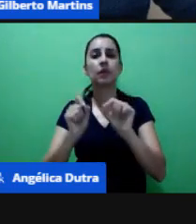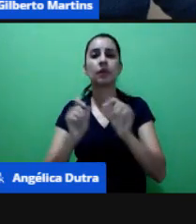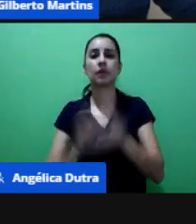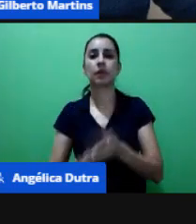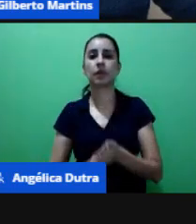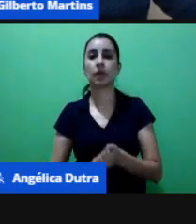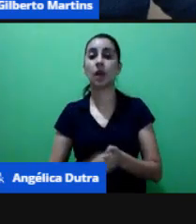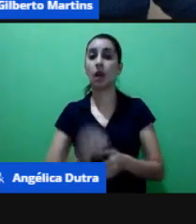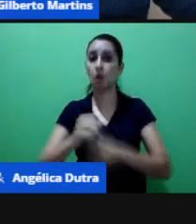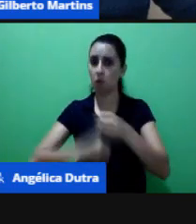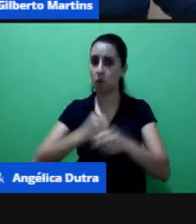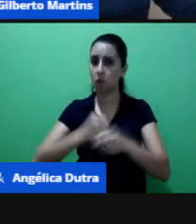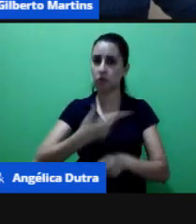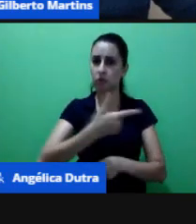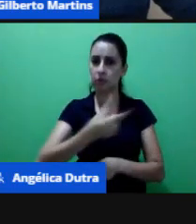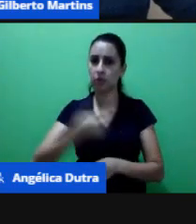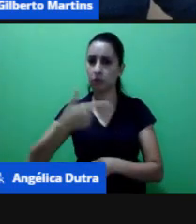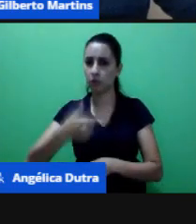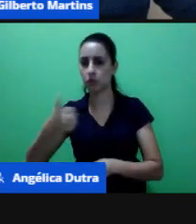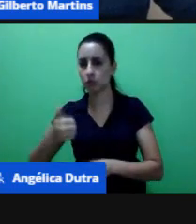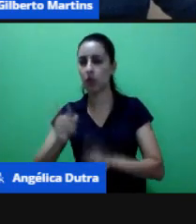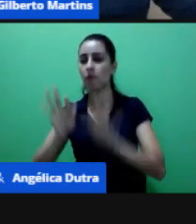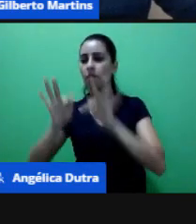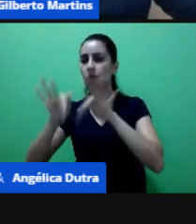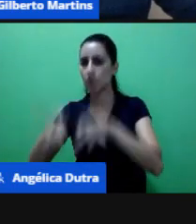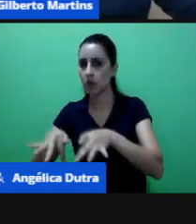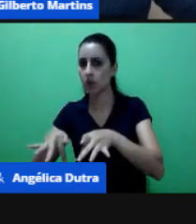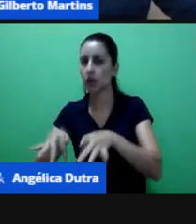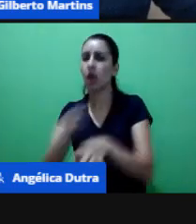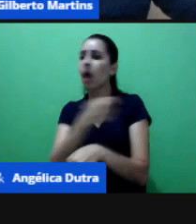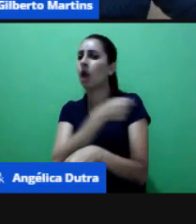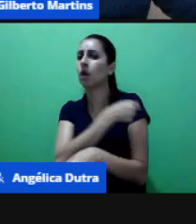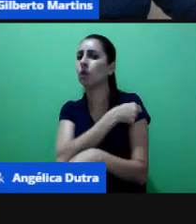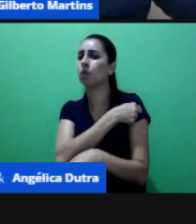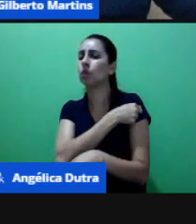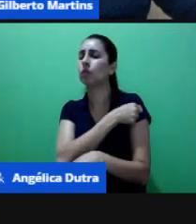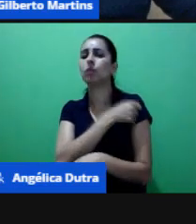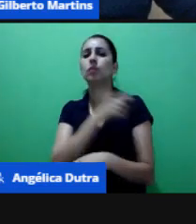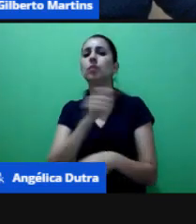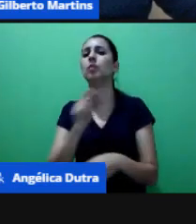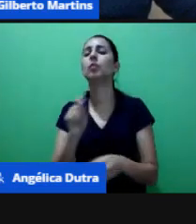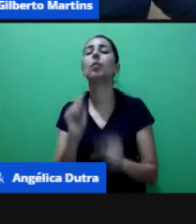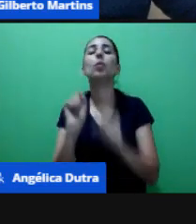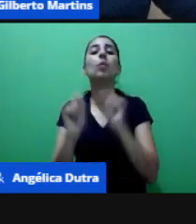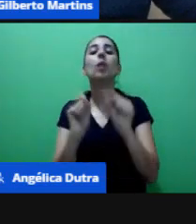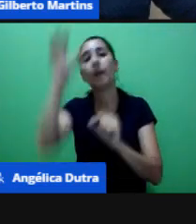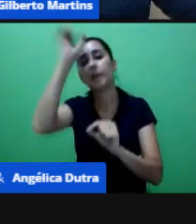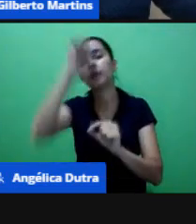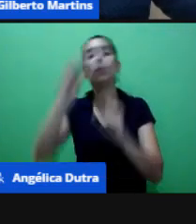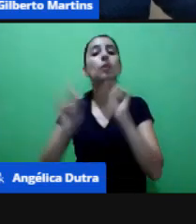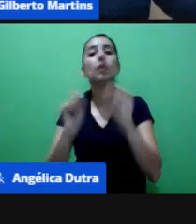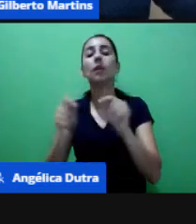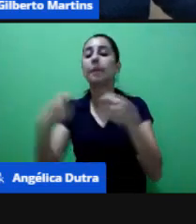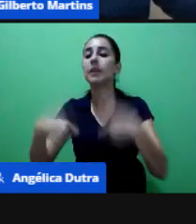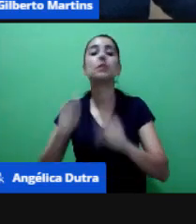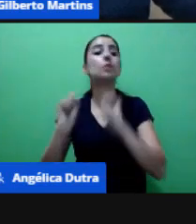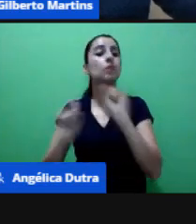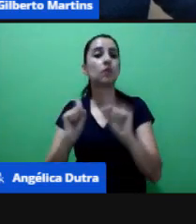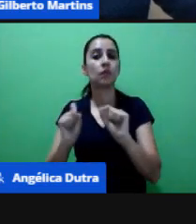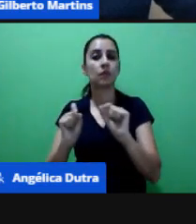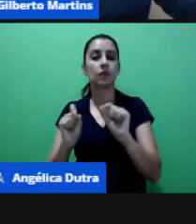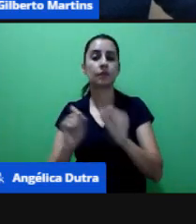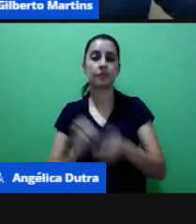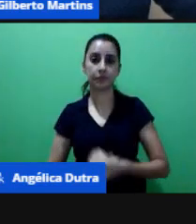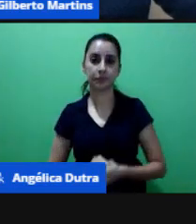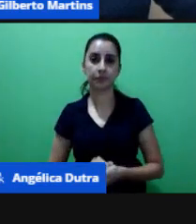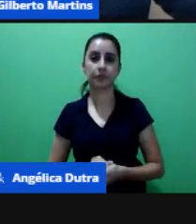deste ano de 2021, o que eu posso esperar desse aluno após o processo de ensino e